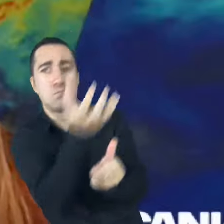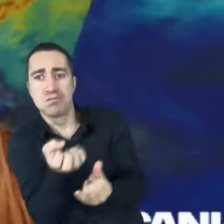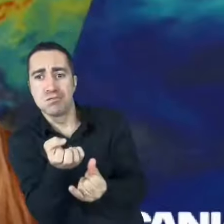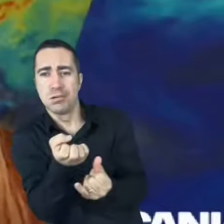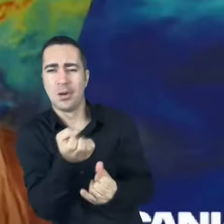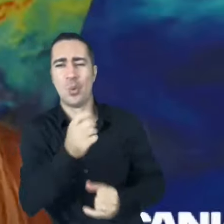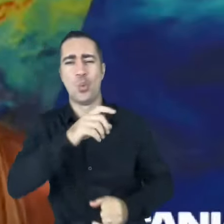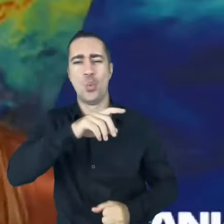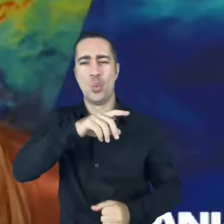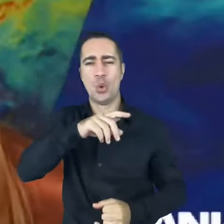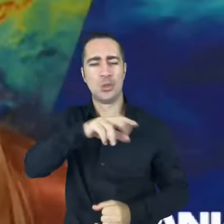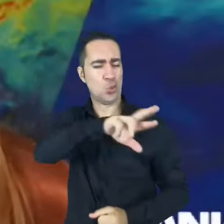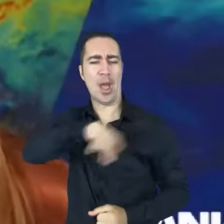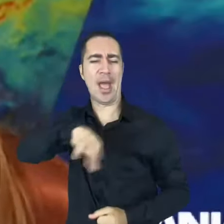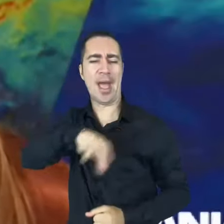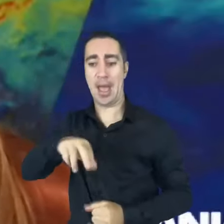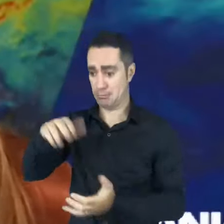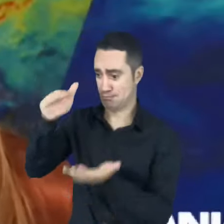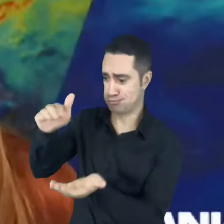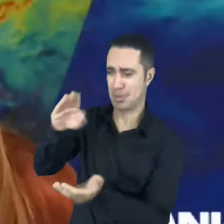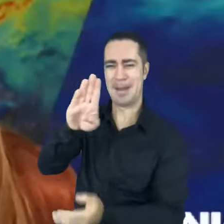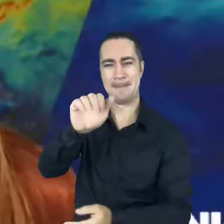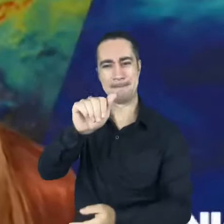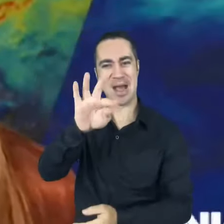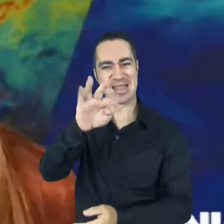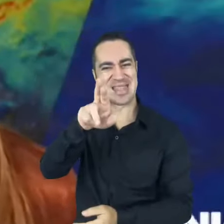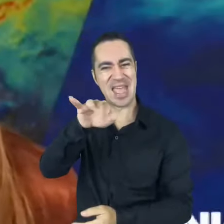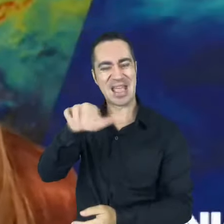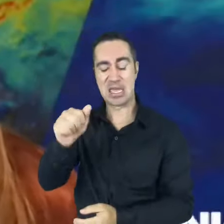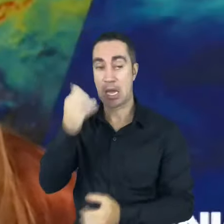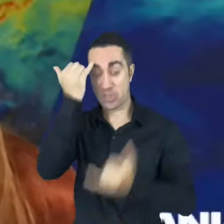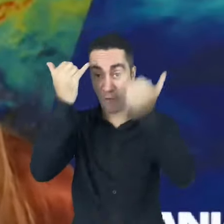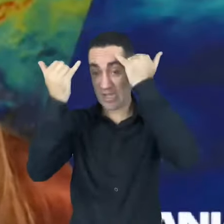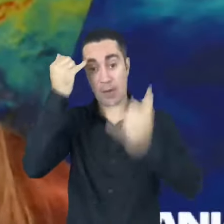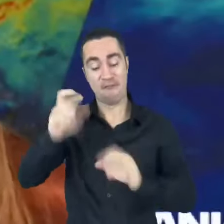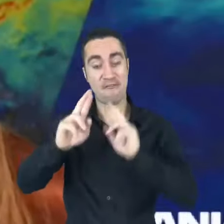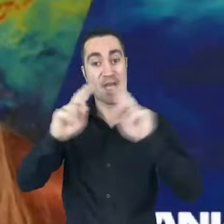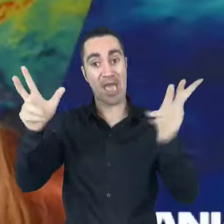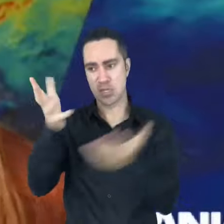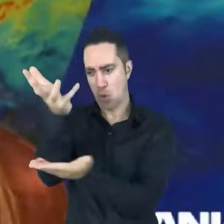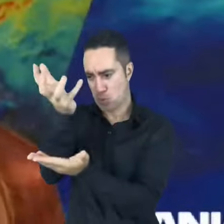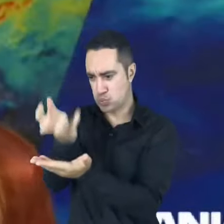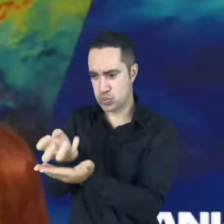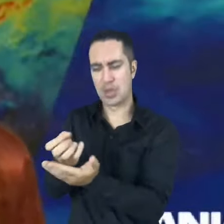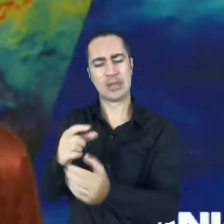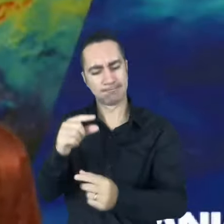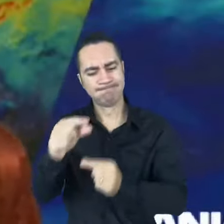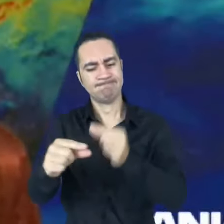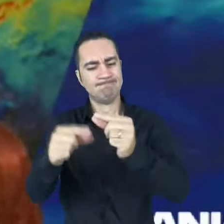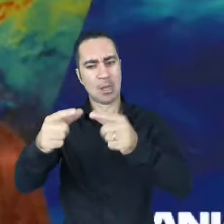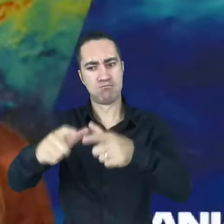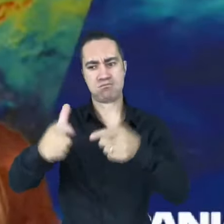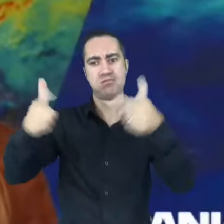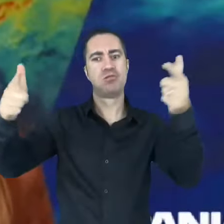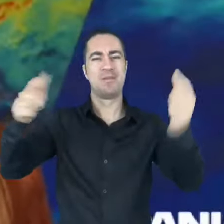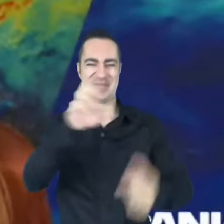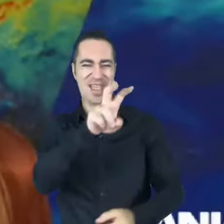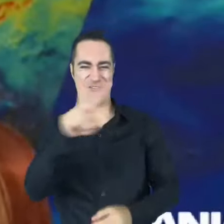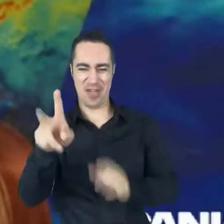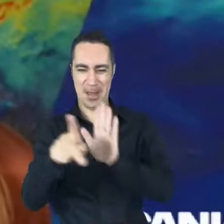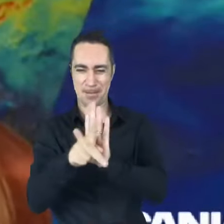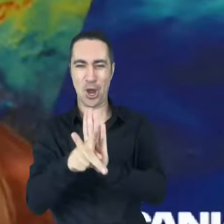inovadora, uma inovação muito animadora. Está escalando os EVs das emissões de